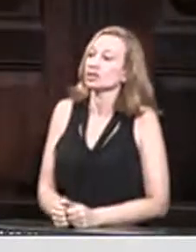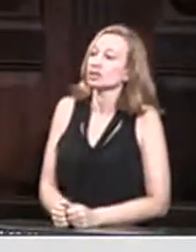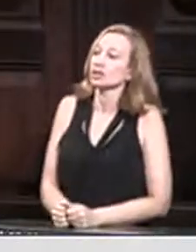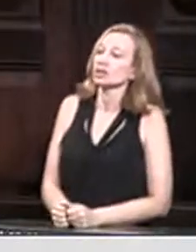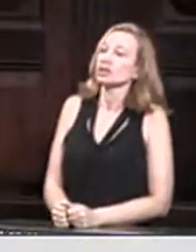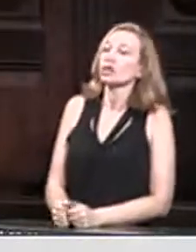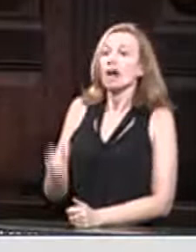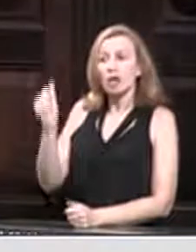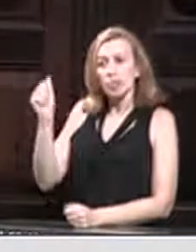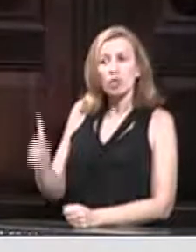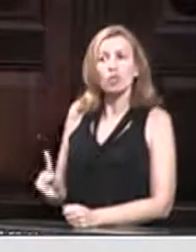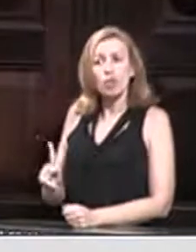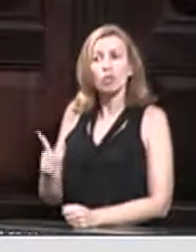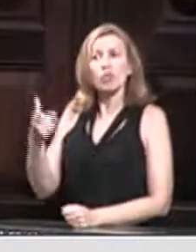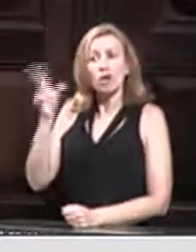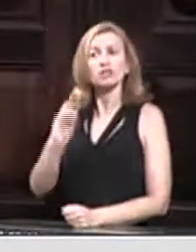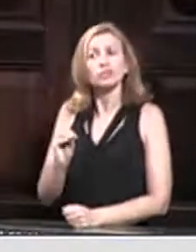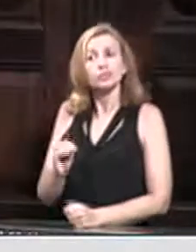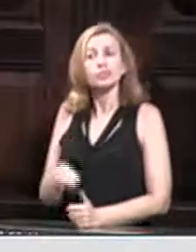aprovou o plano,